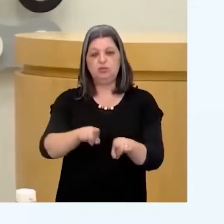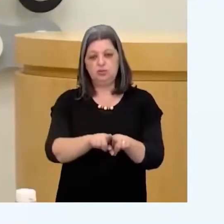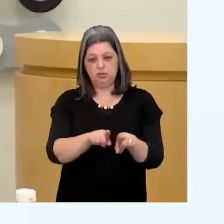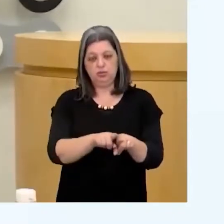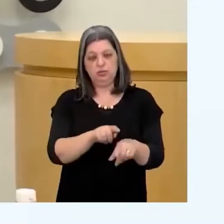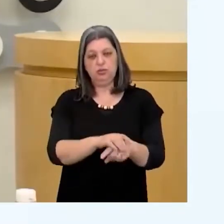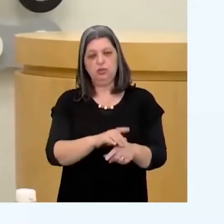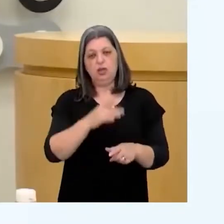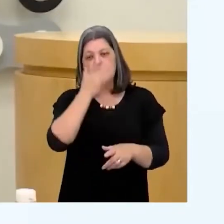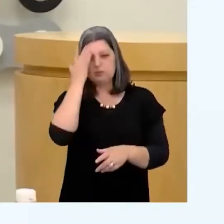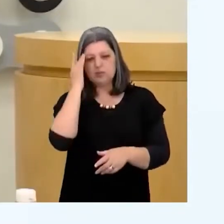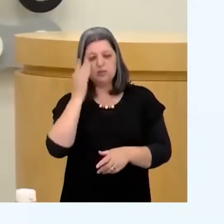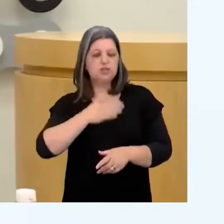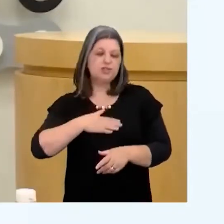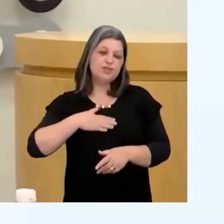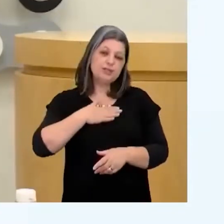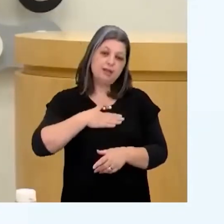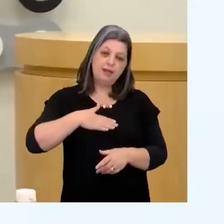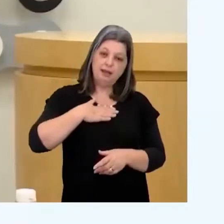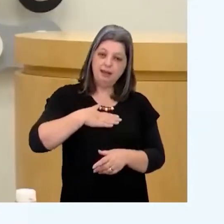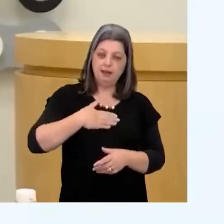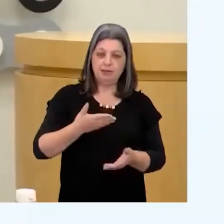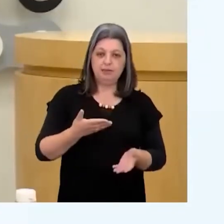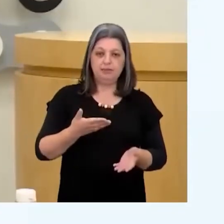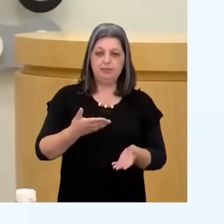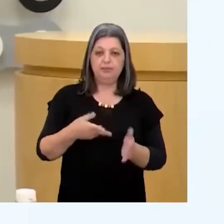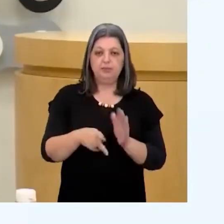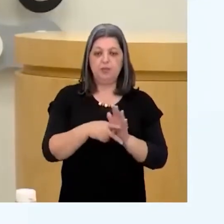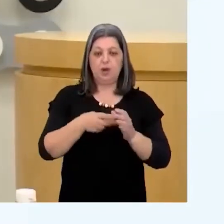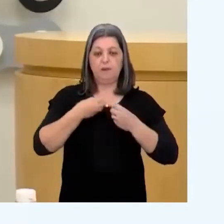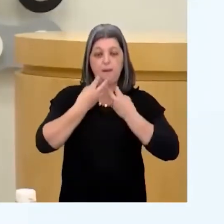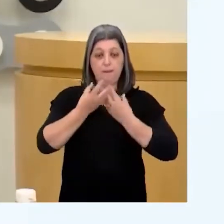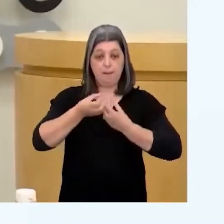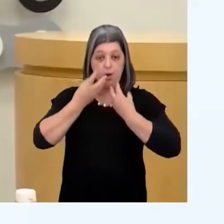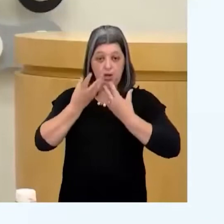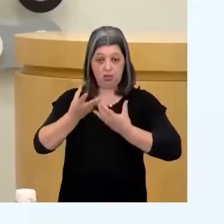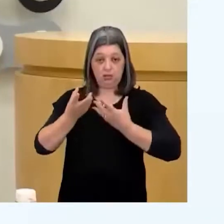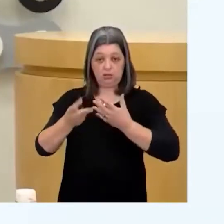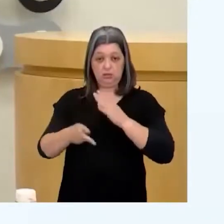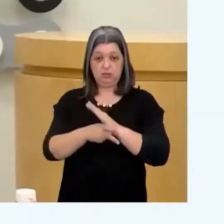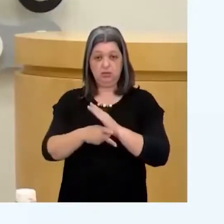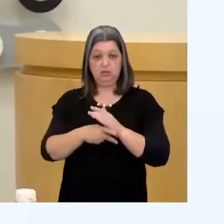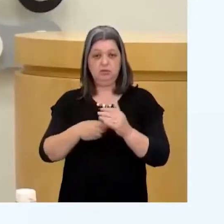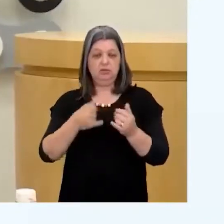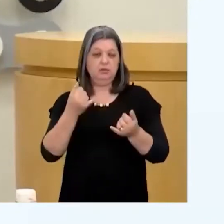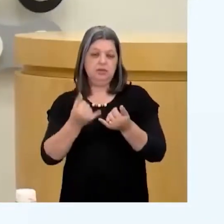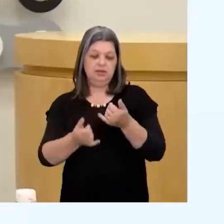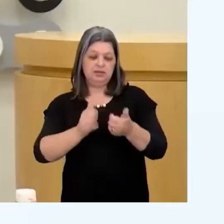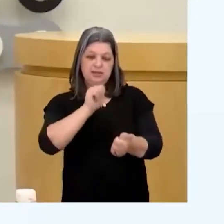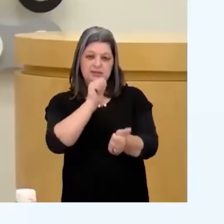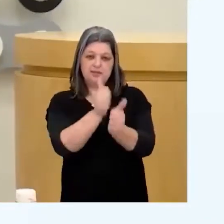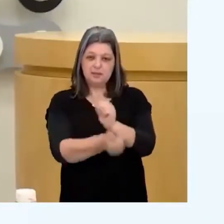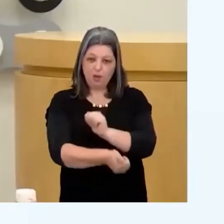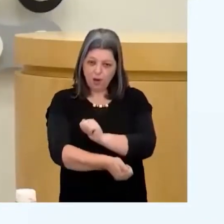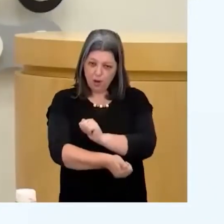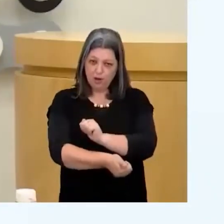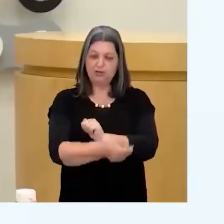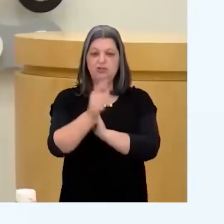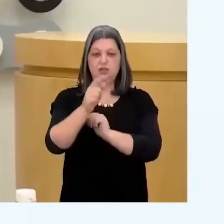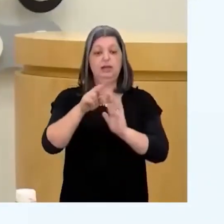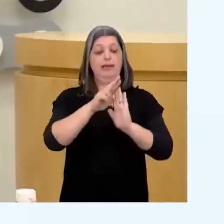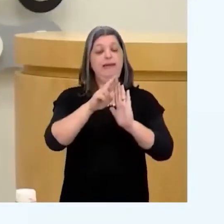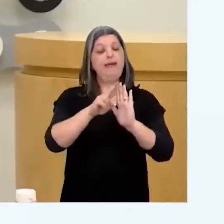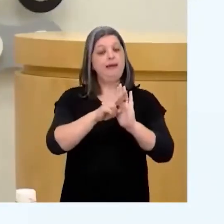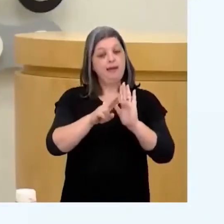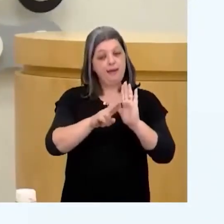as pessoas gostaram de ver a poesia num formato de jogo, de esporte, né, com regras,